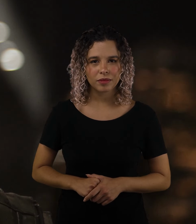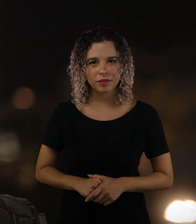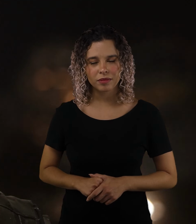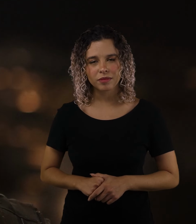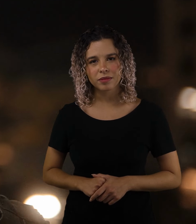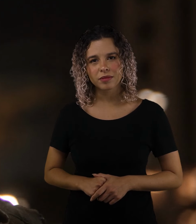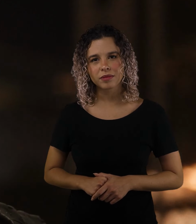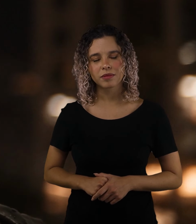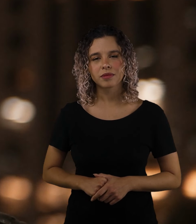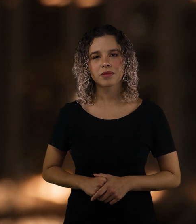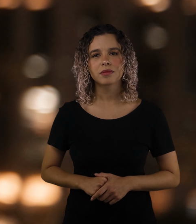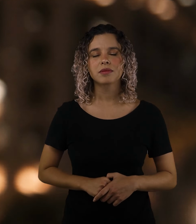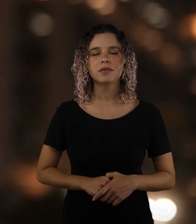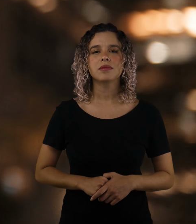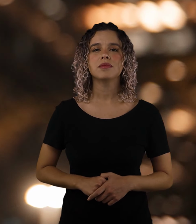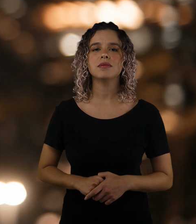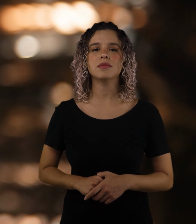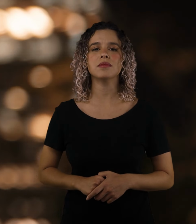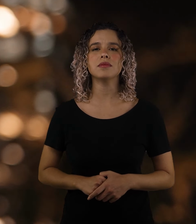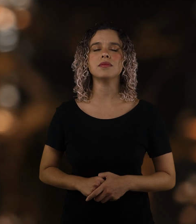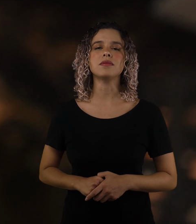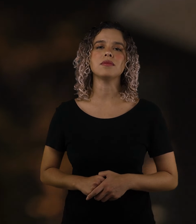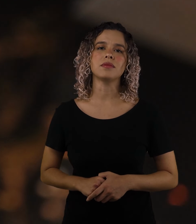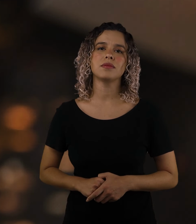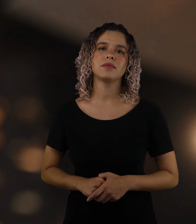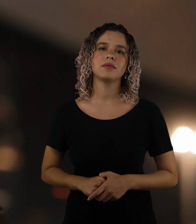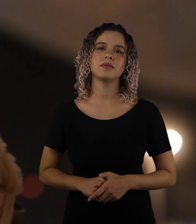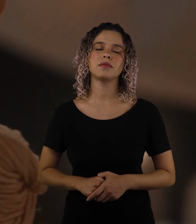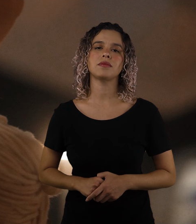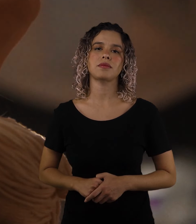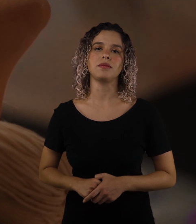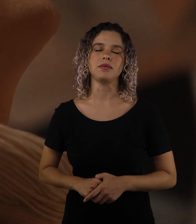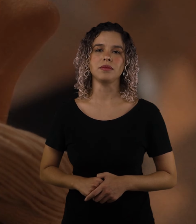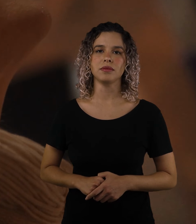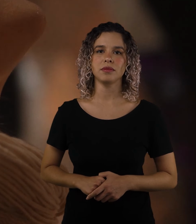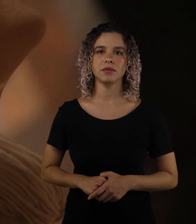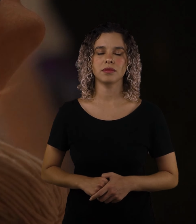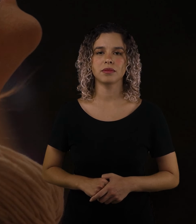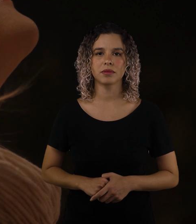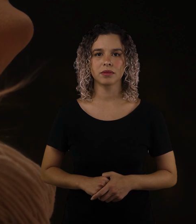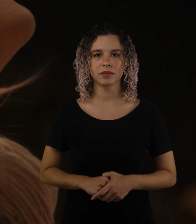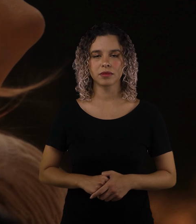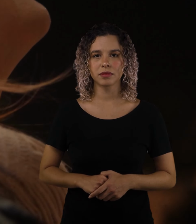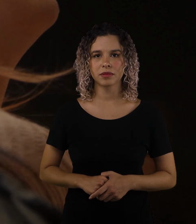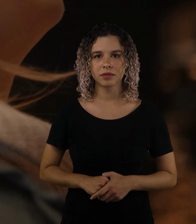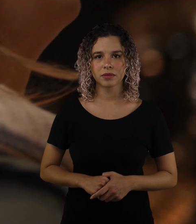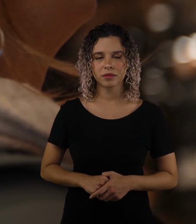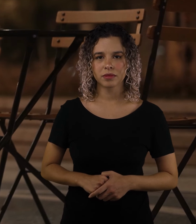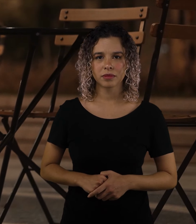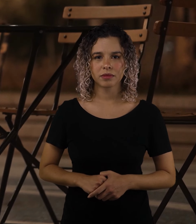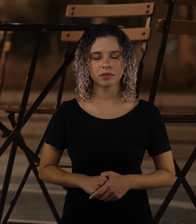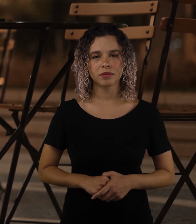É noite. Agora sozinha, eu tô entre prédios altos e iluminados. Olho pra cima e